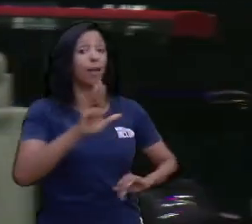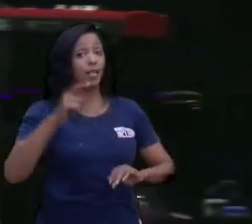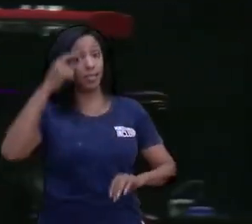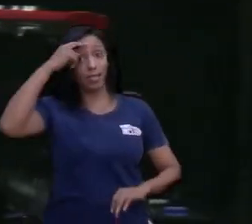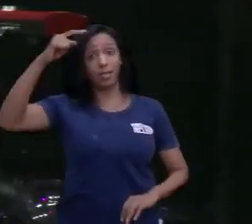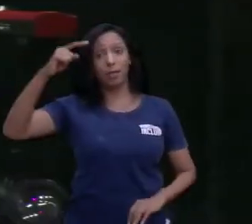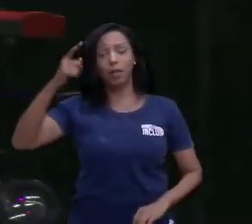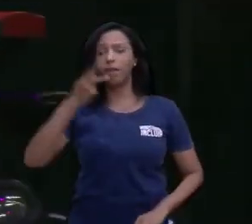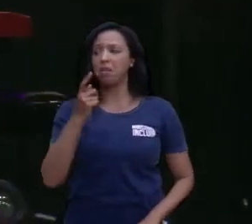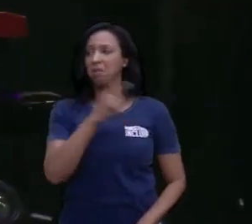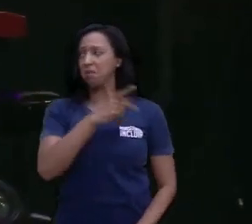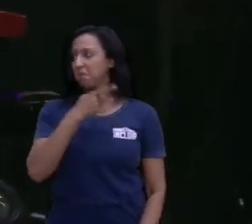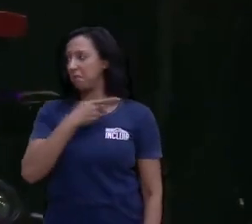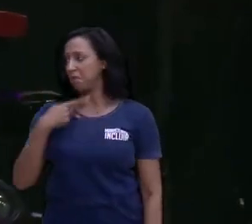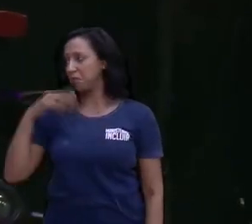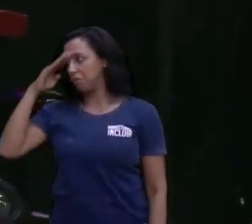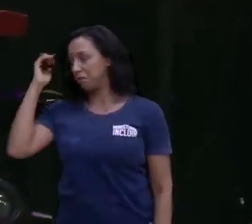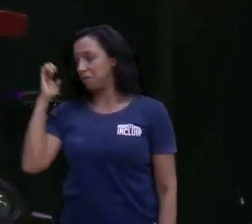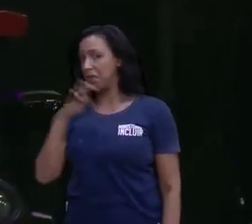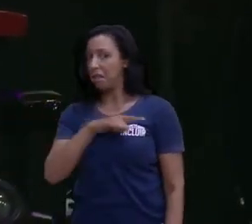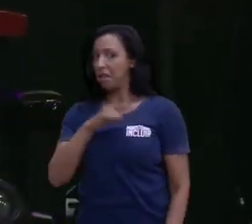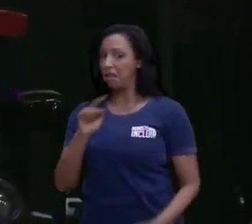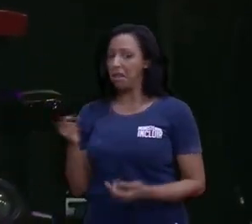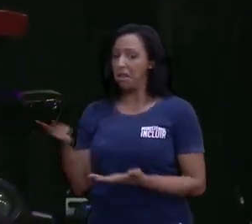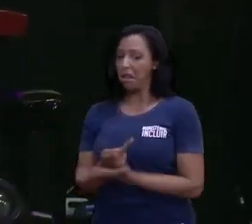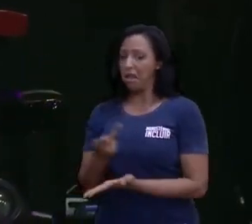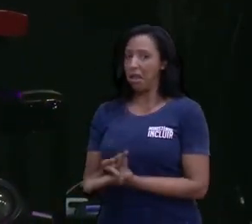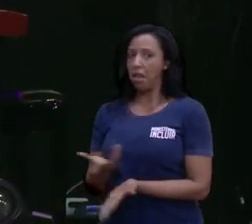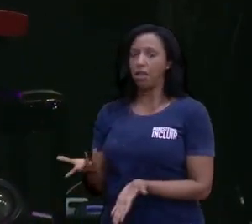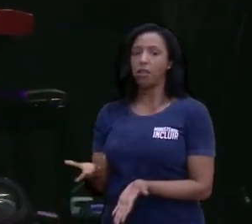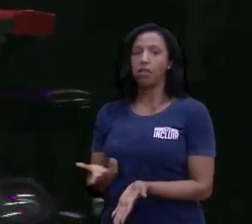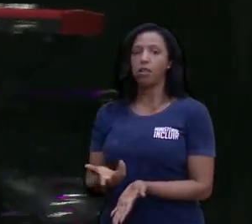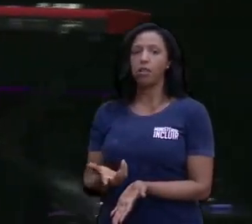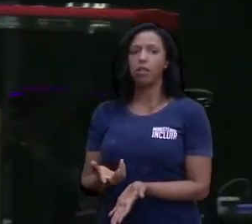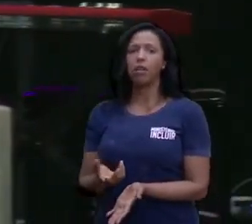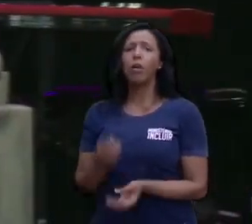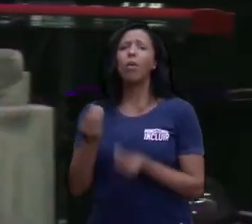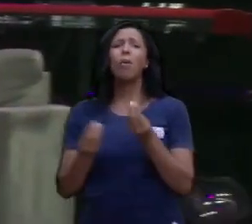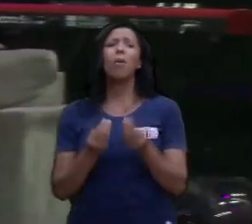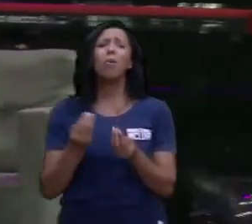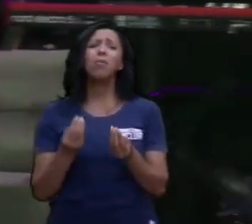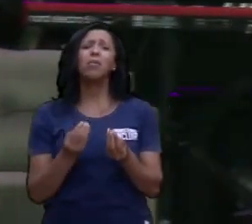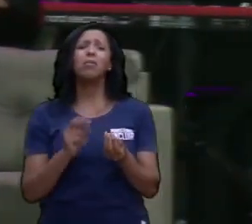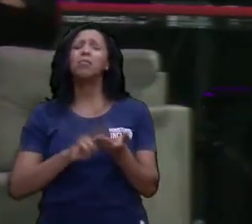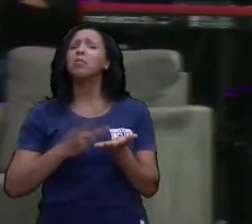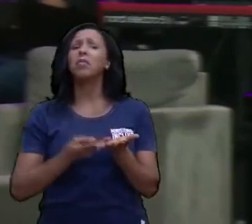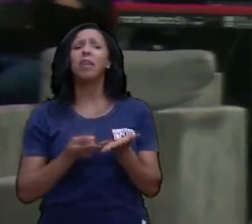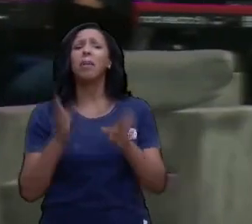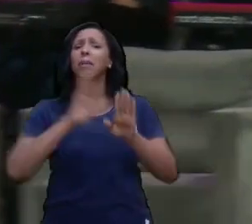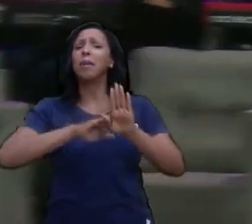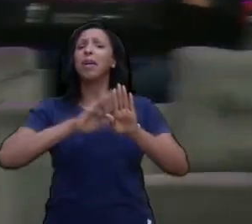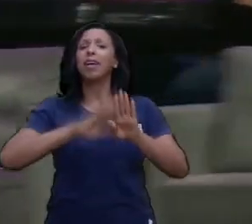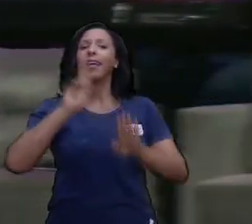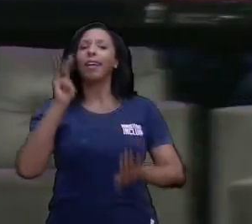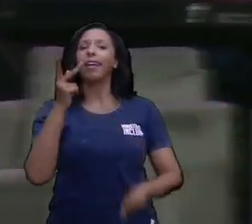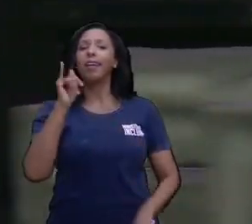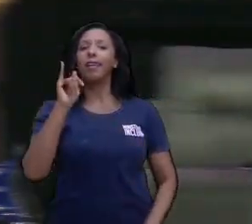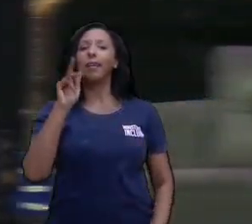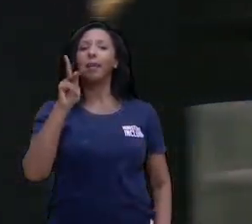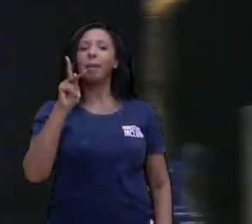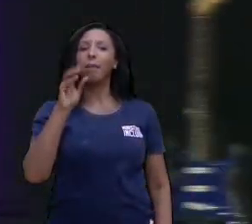sim ou não sabe o nome disso hipocrisia e já lambuzou